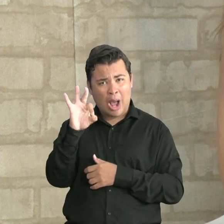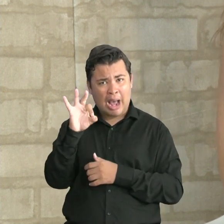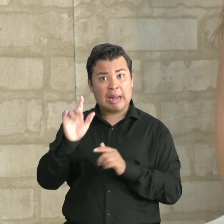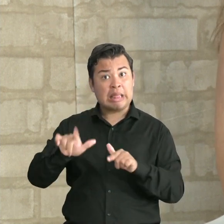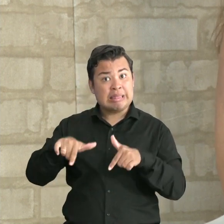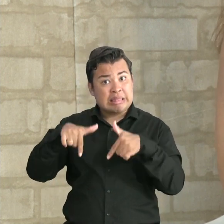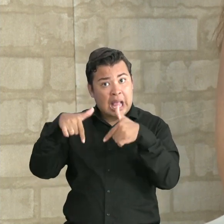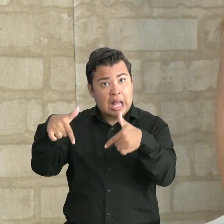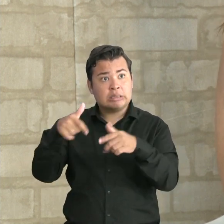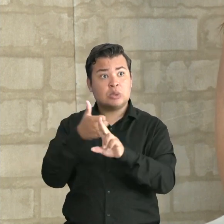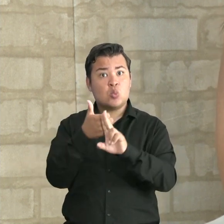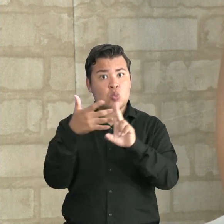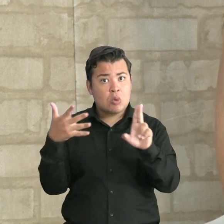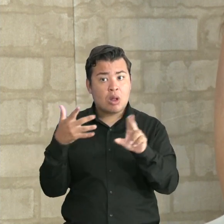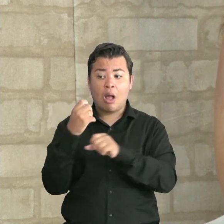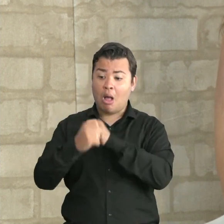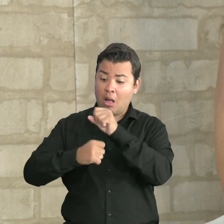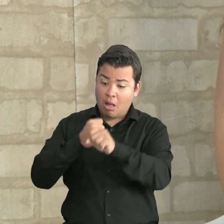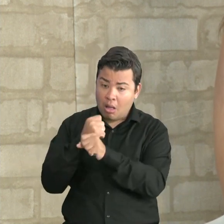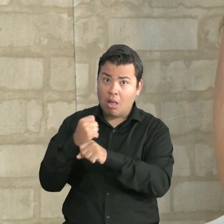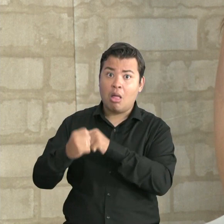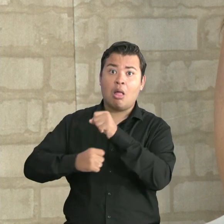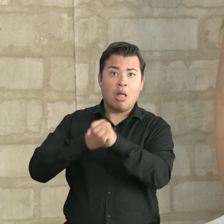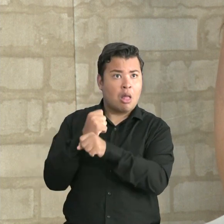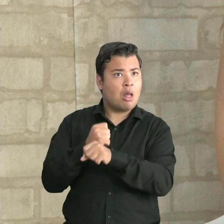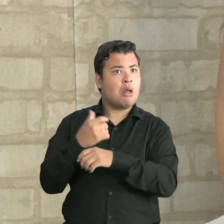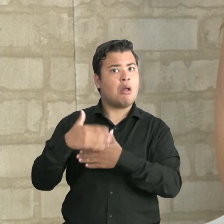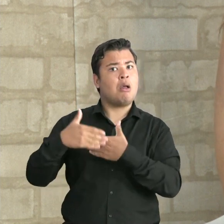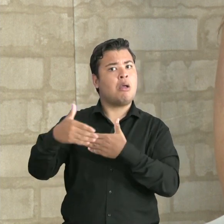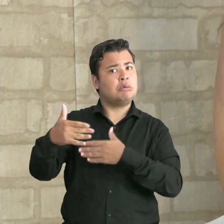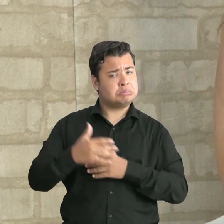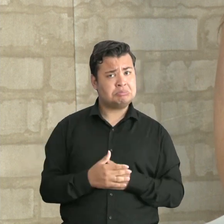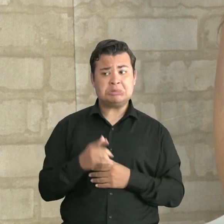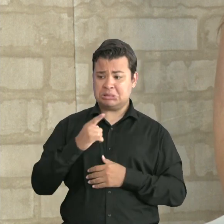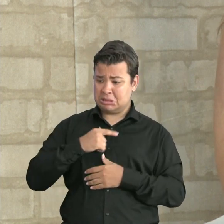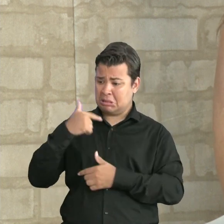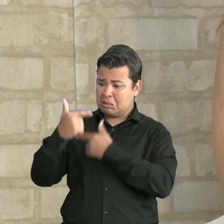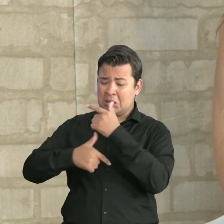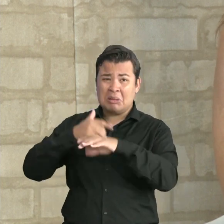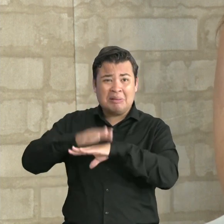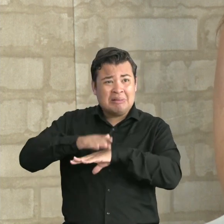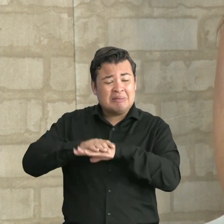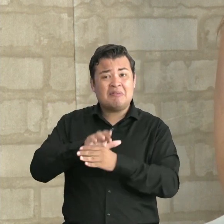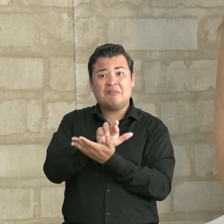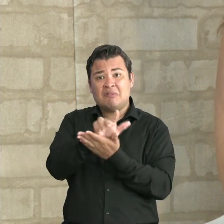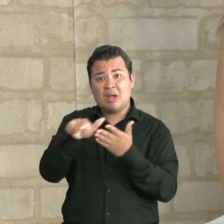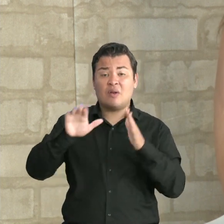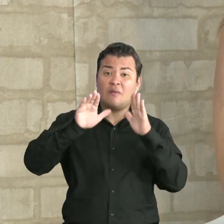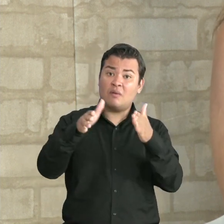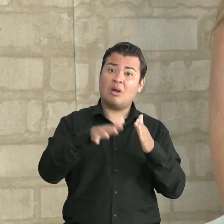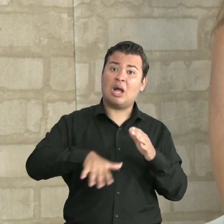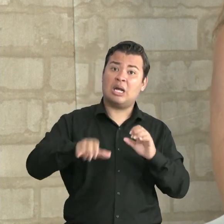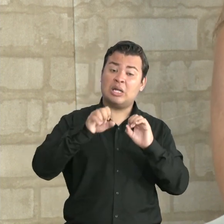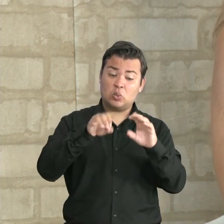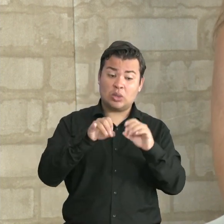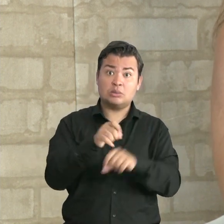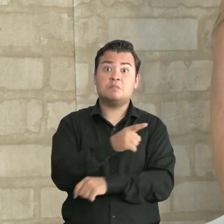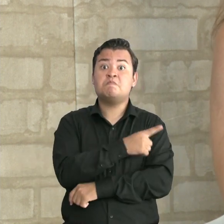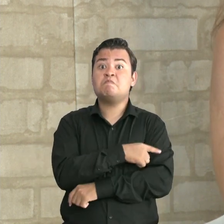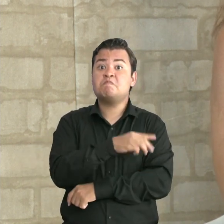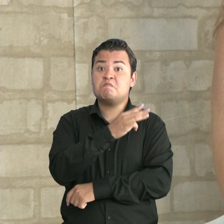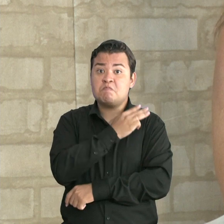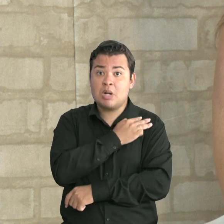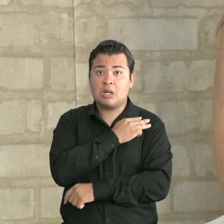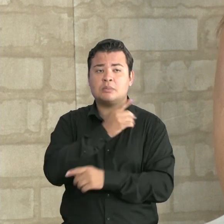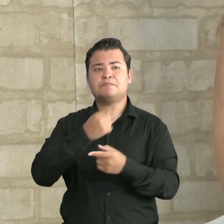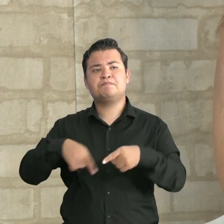andamento por ano. Então, são muitas ações voltadas aí, no caso específico, para a educação básica, em parceria